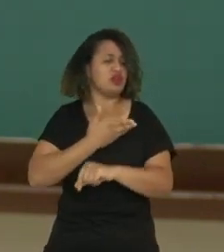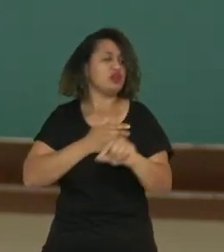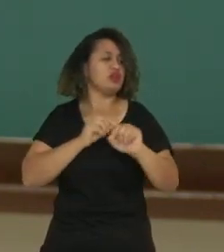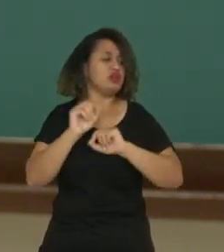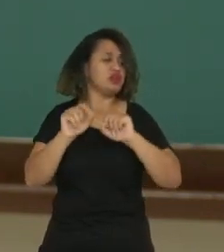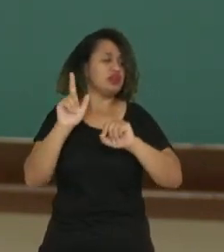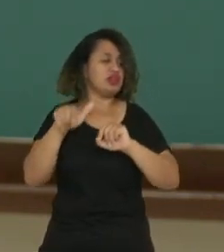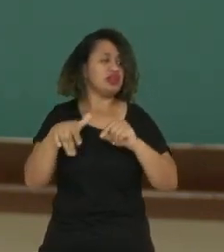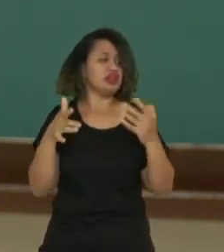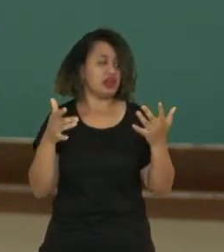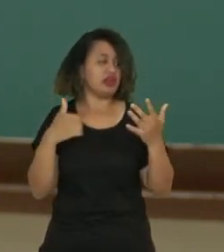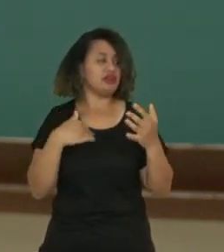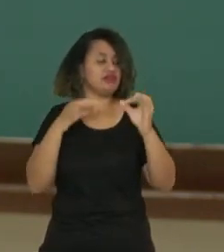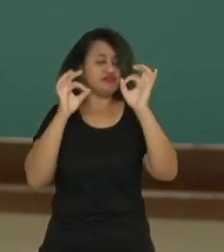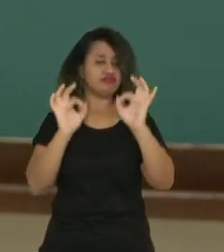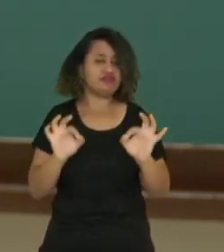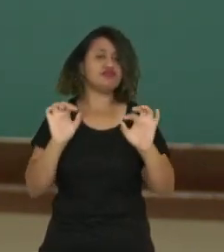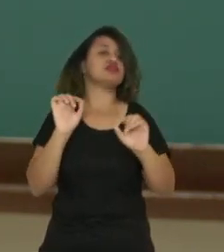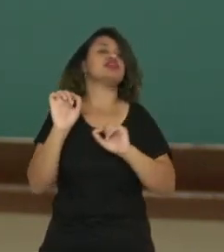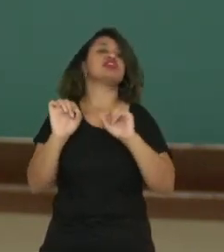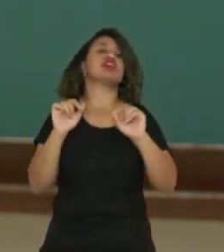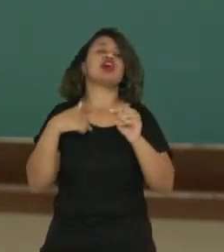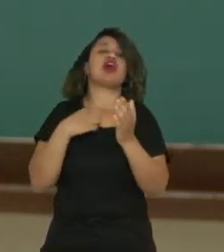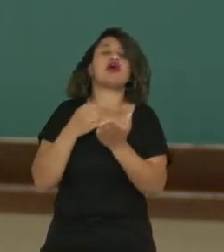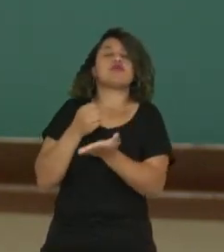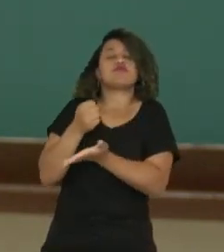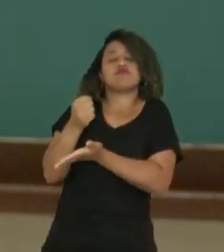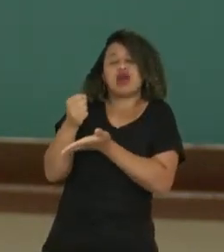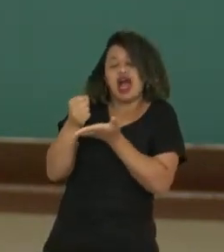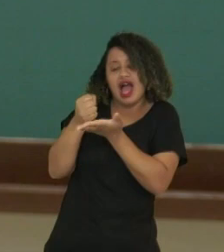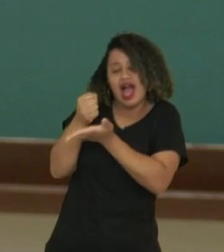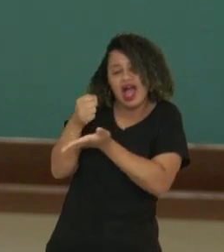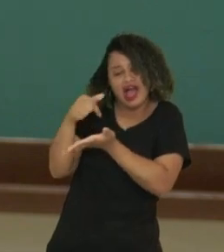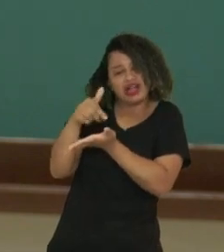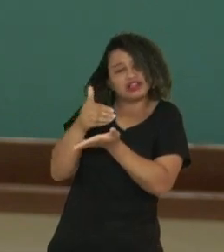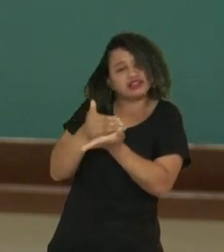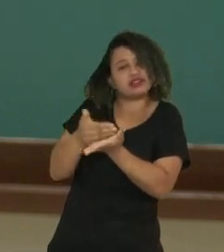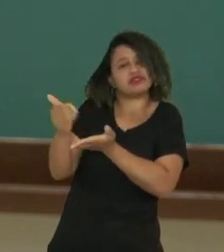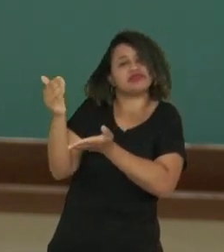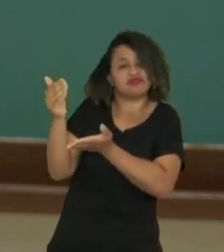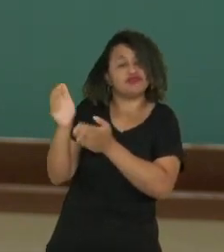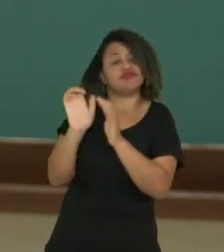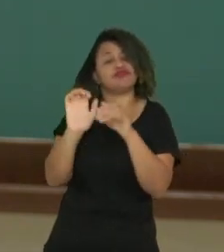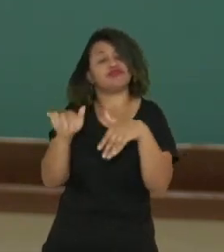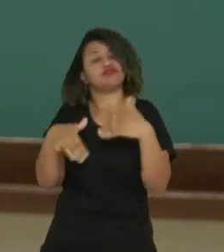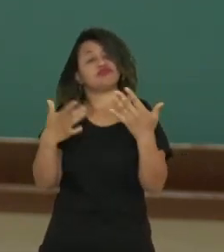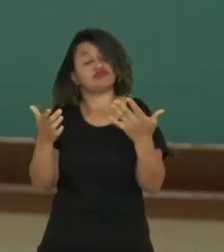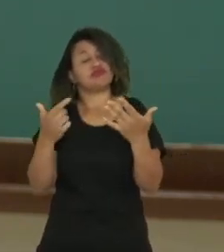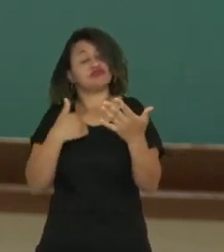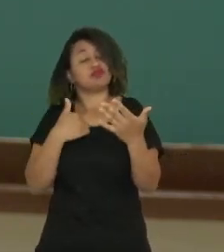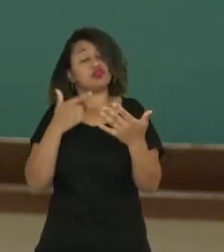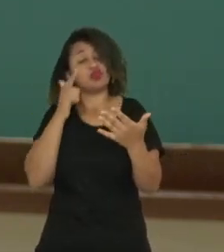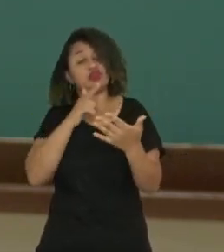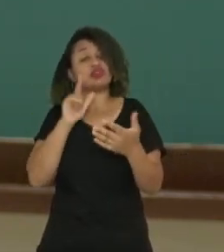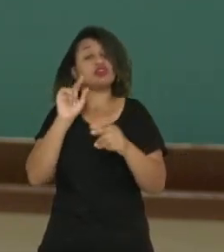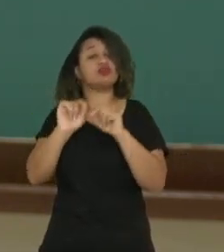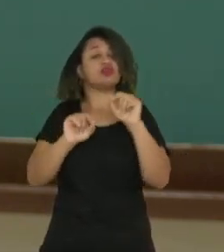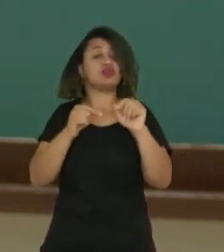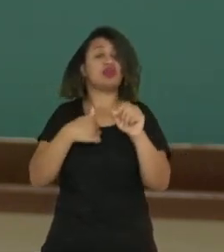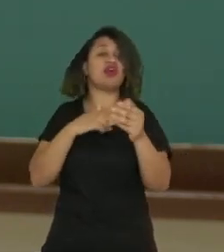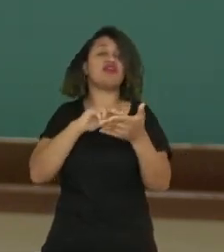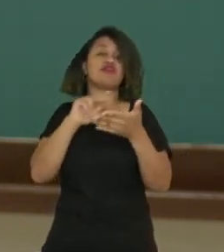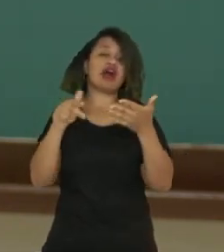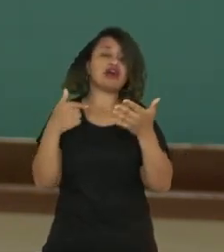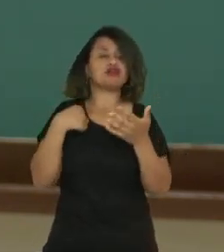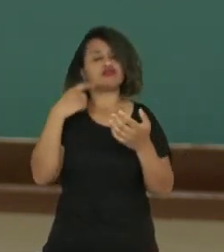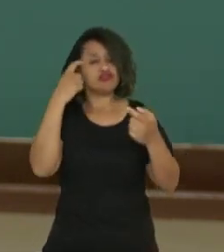alicerce? Exatamente, alicerce é a base. A partir dele, então, a gente pode fazer uma série de